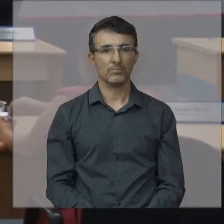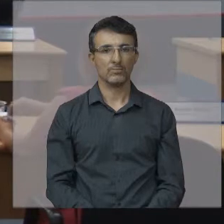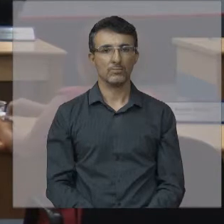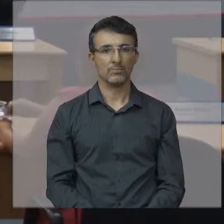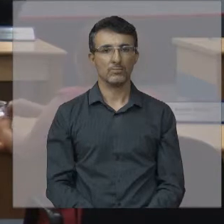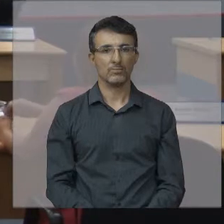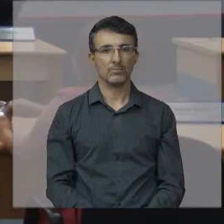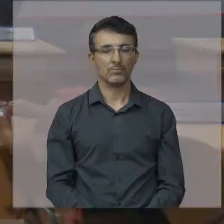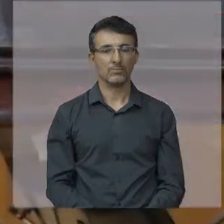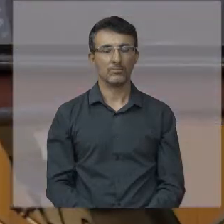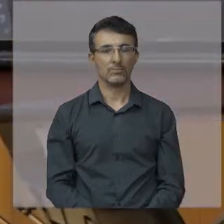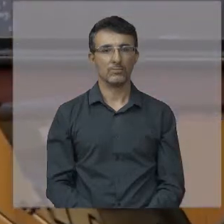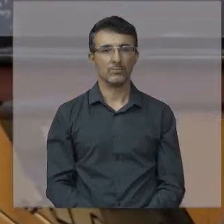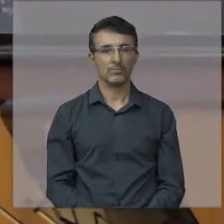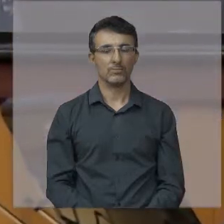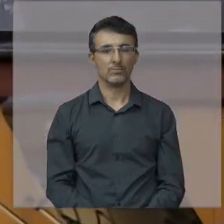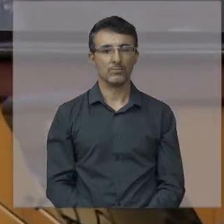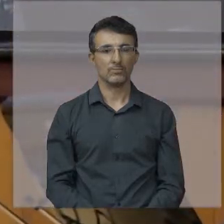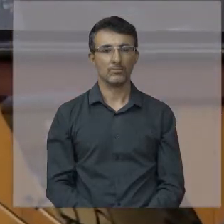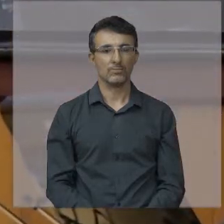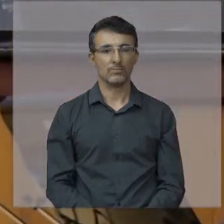Agora é eu do Cirrita.